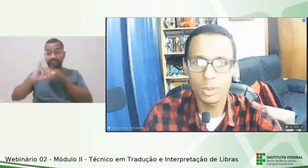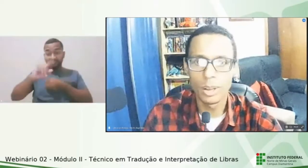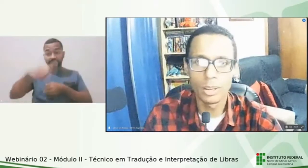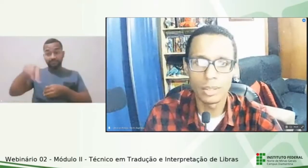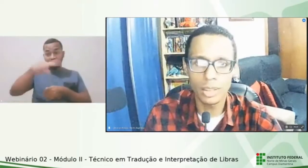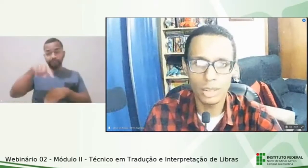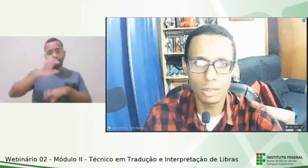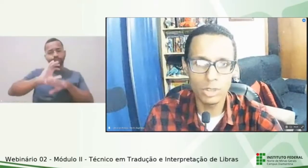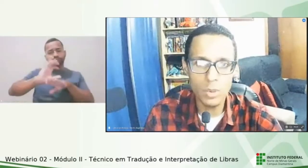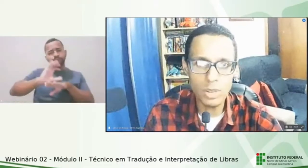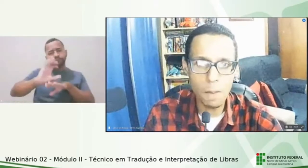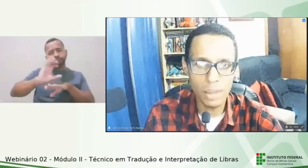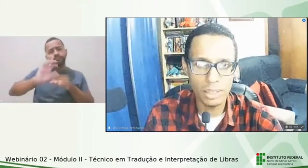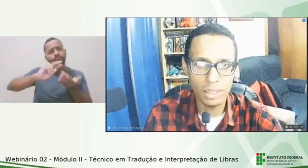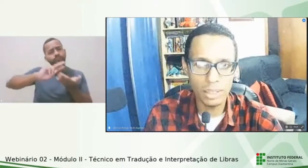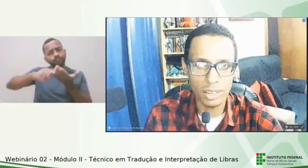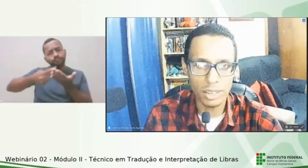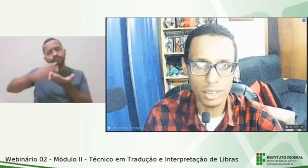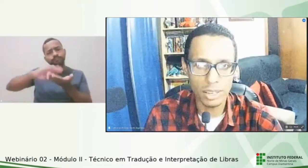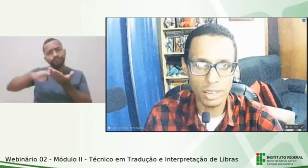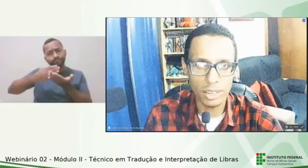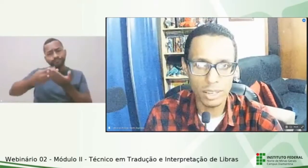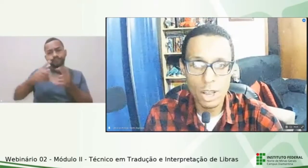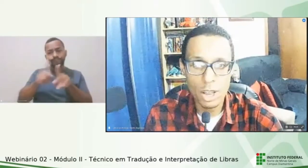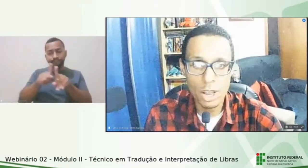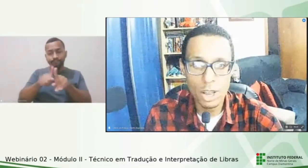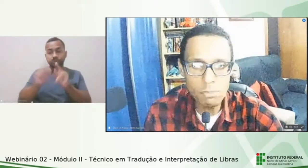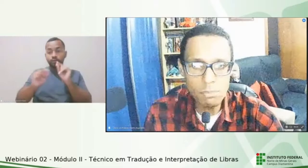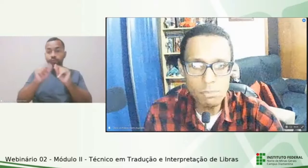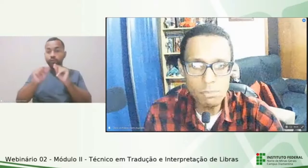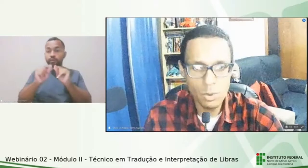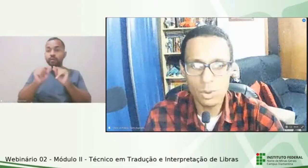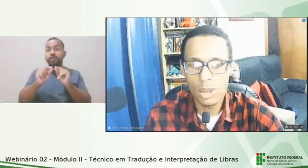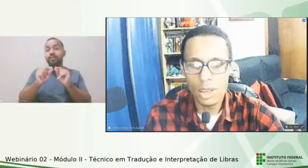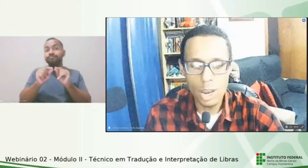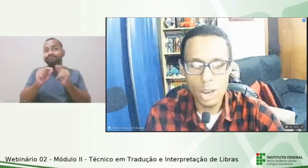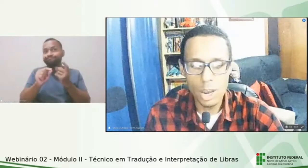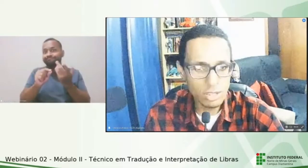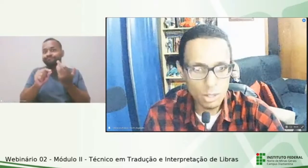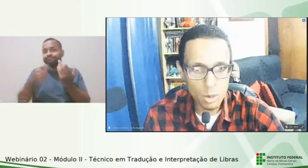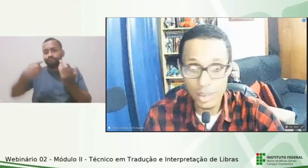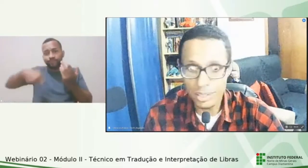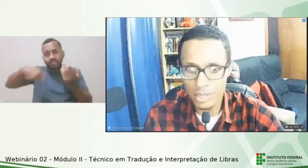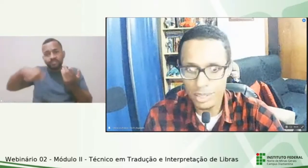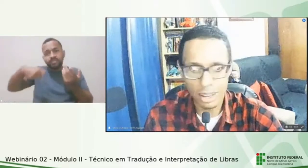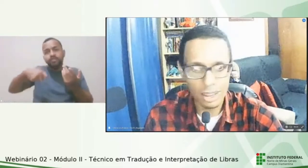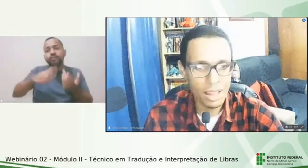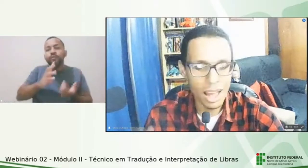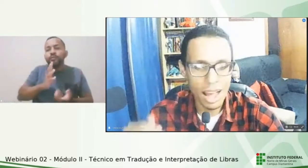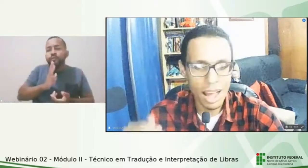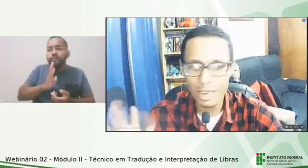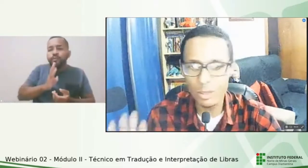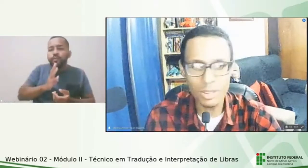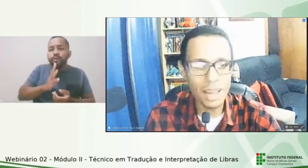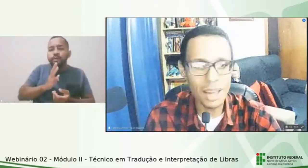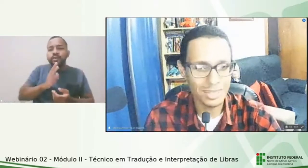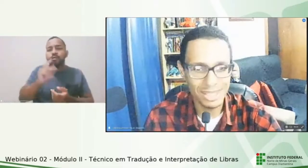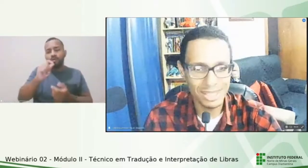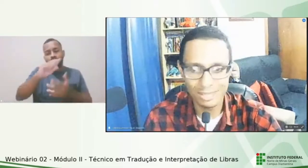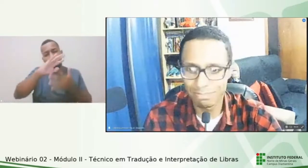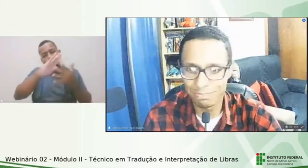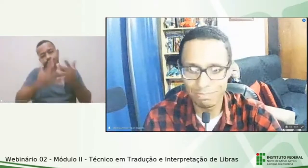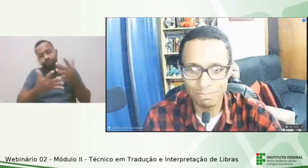cursando, né, tradução e interpretação, no mínimo, eu preciso conhecer a língua de